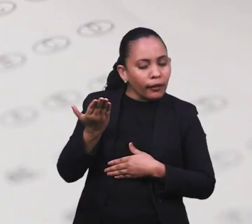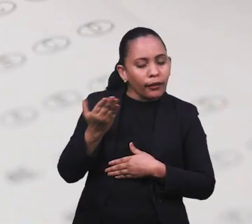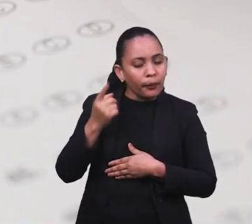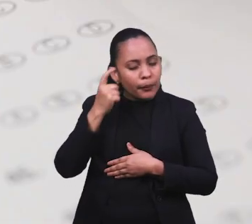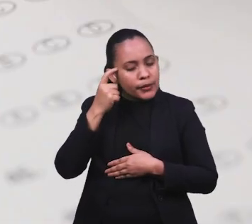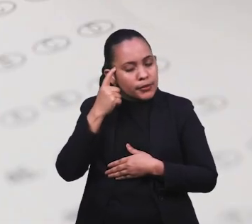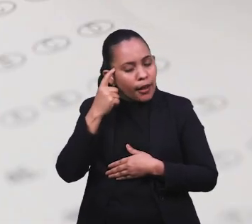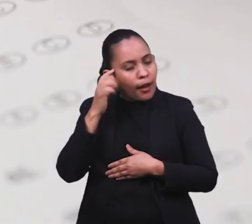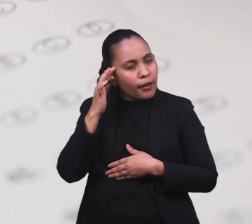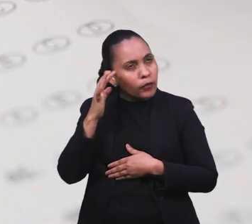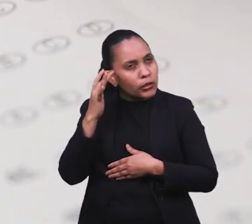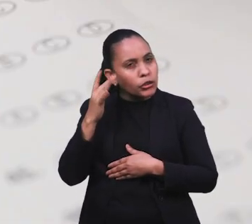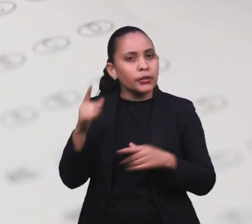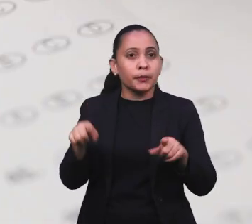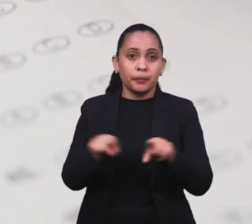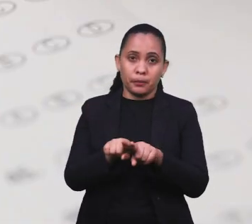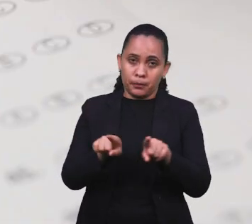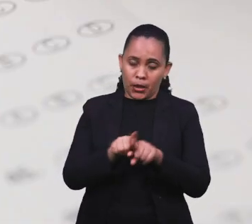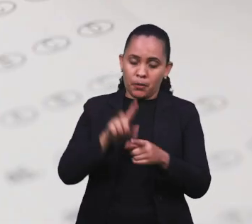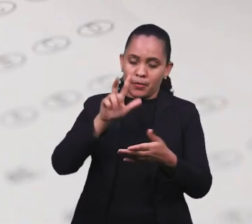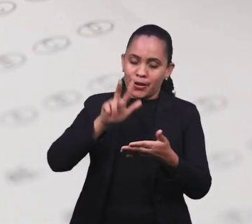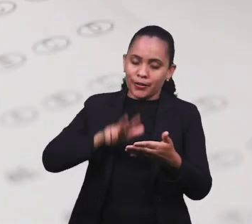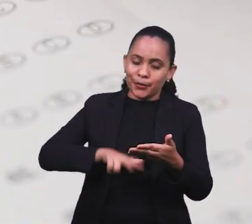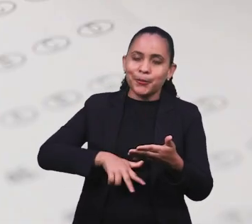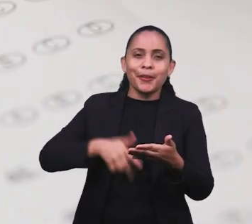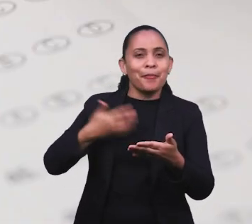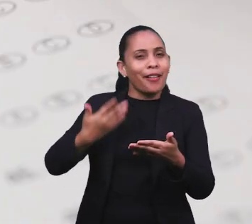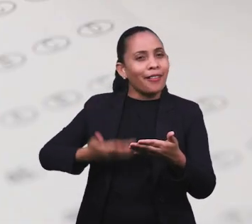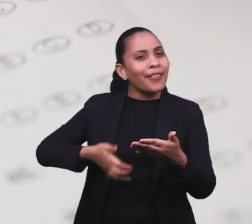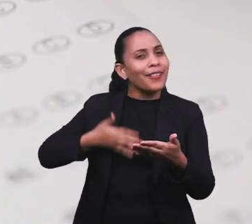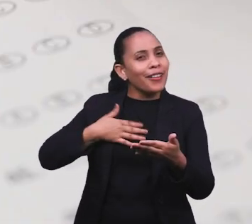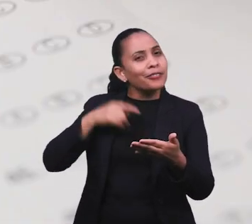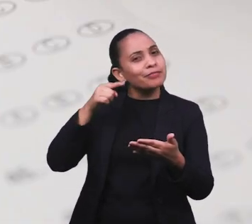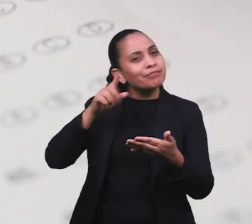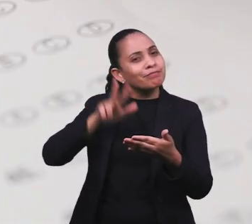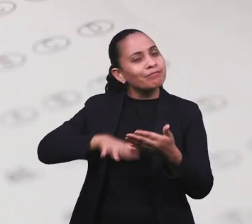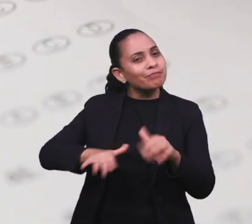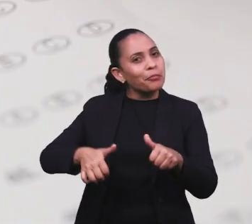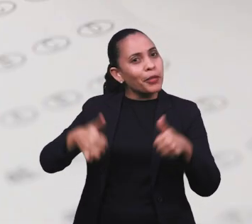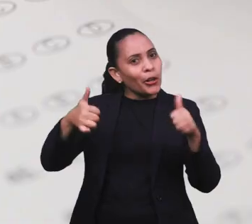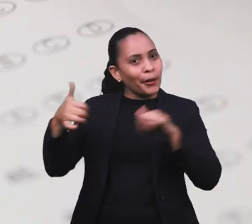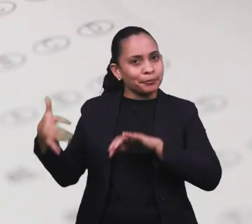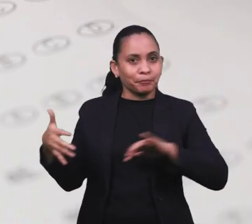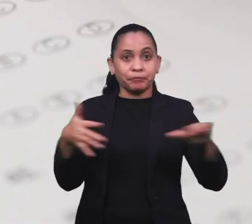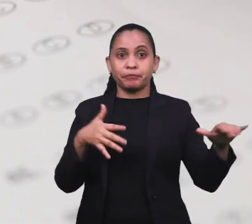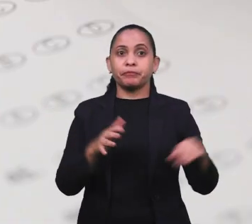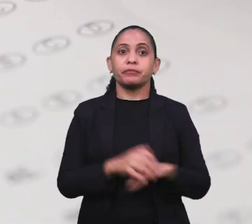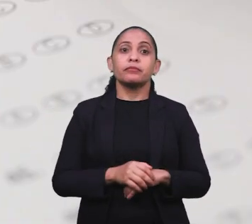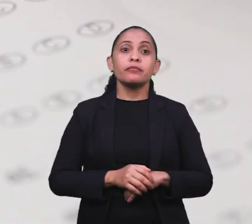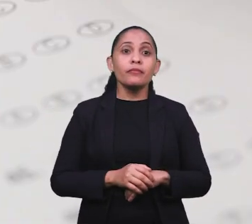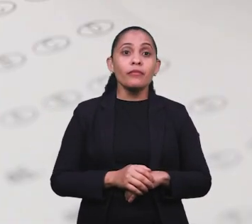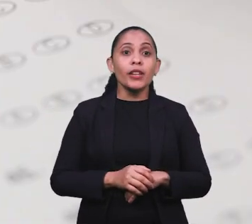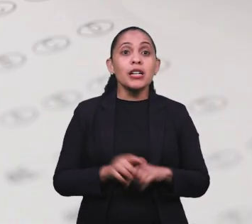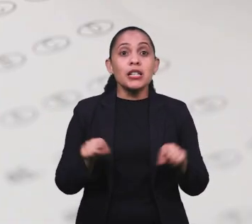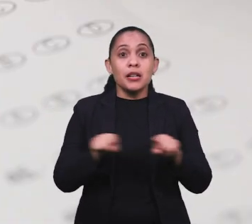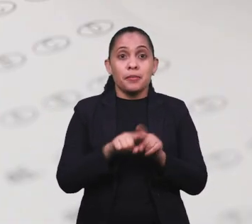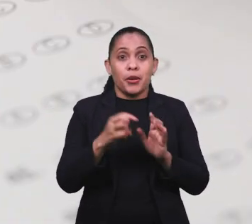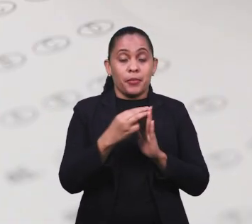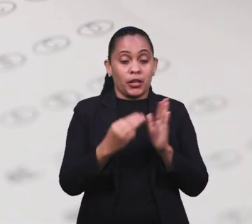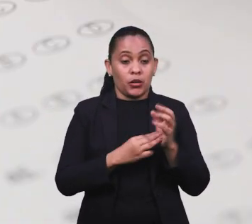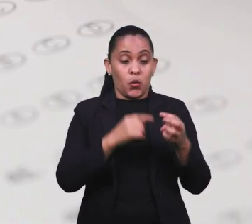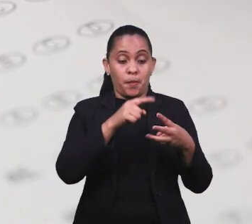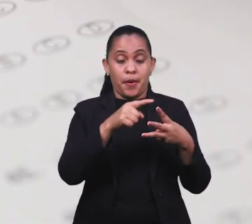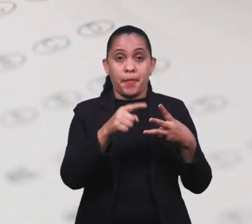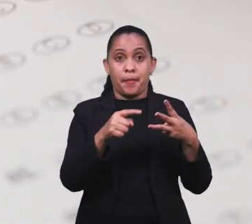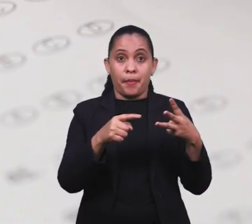com esse material. Isso vai tornar a leitura um pouco mais fluida e você vai melhorar a sua capacidade de compreensão. O